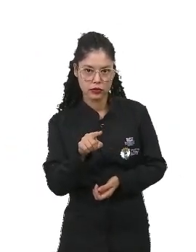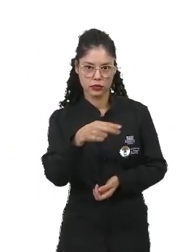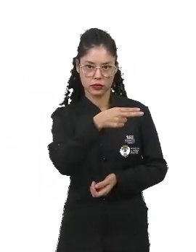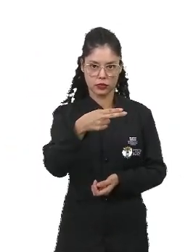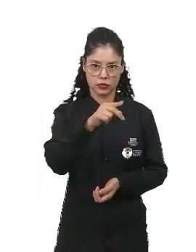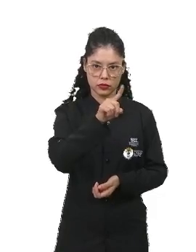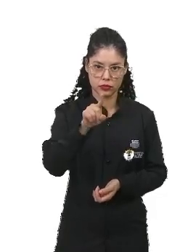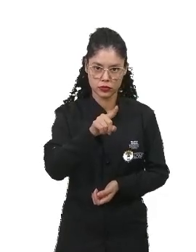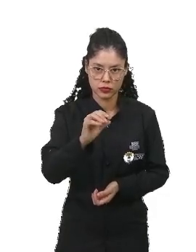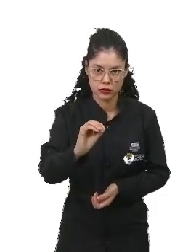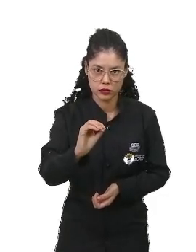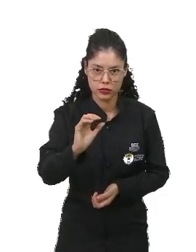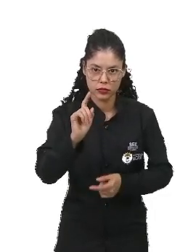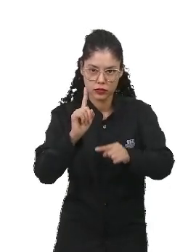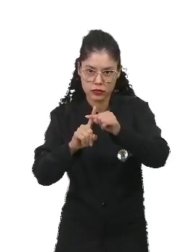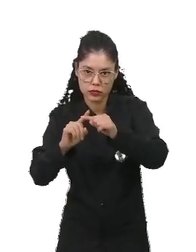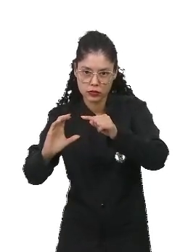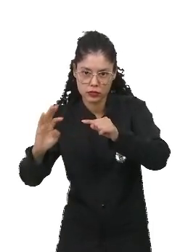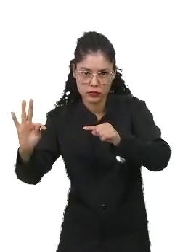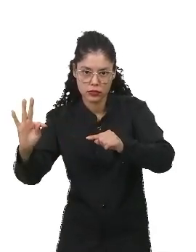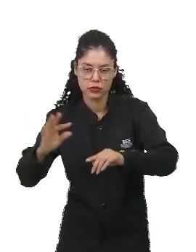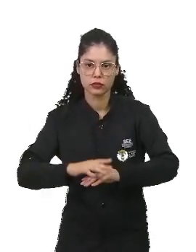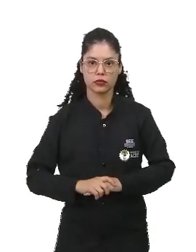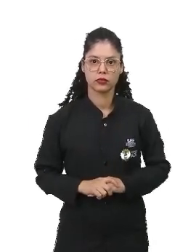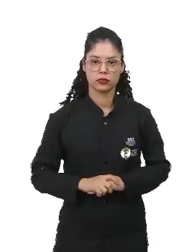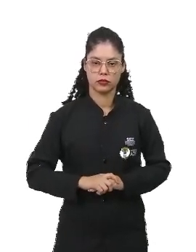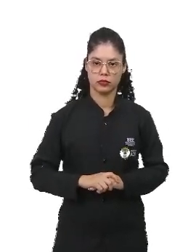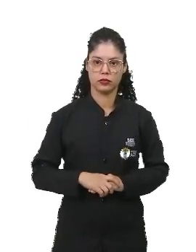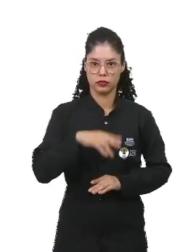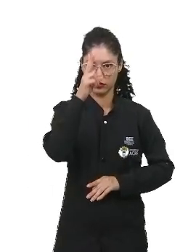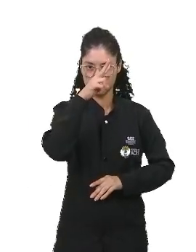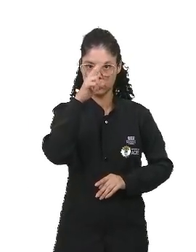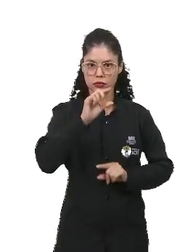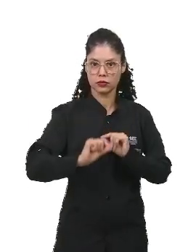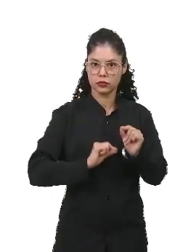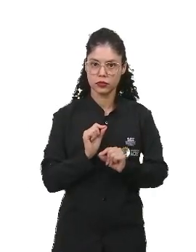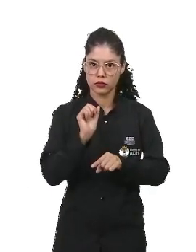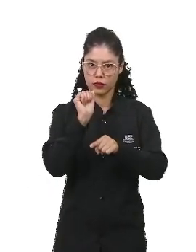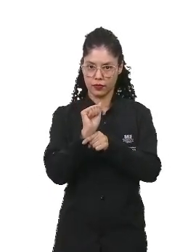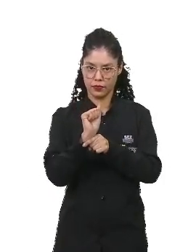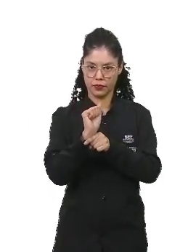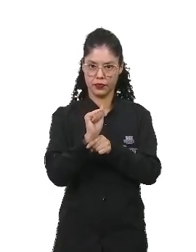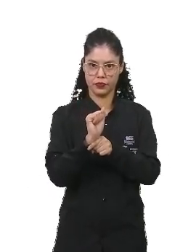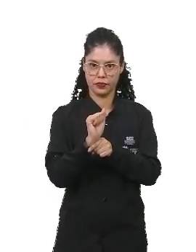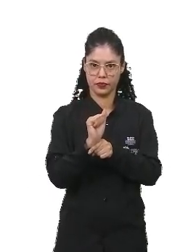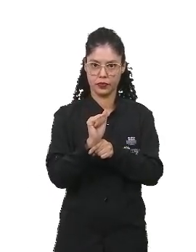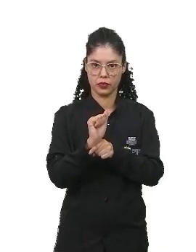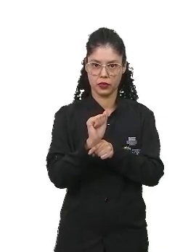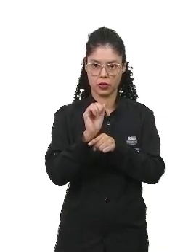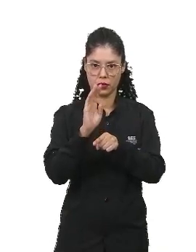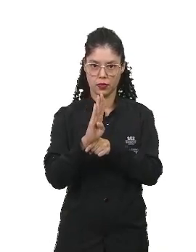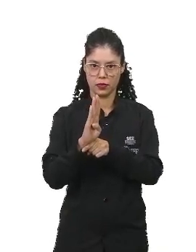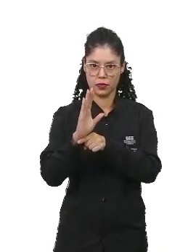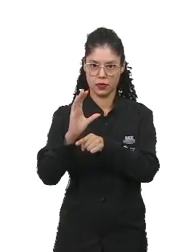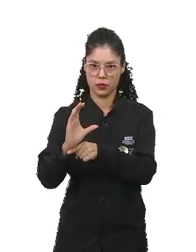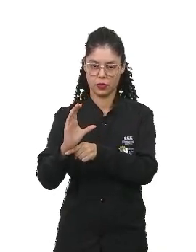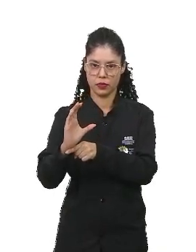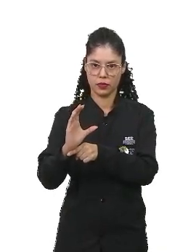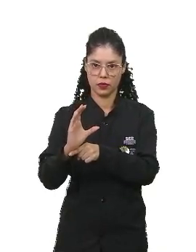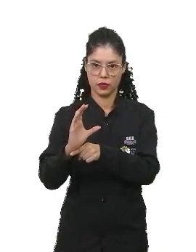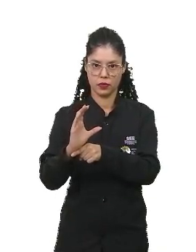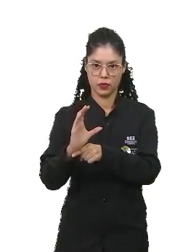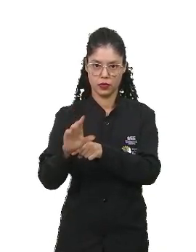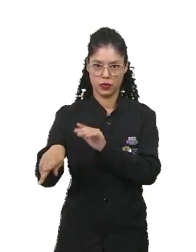igual a z0 mais ct. Lembrando que esse a, b, c são